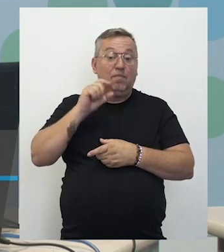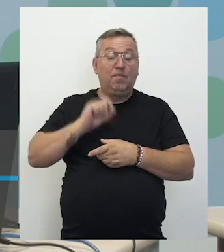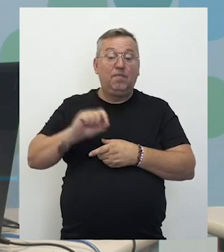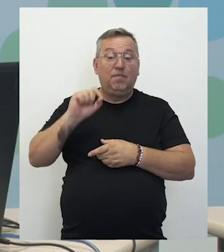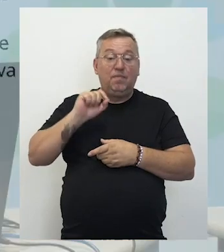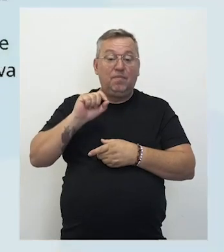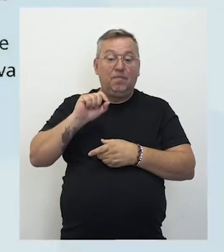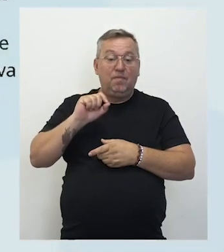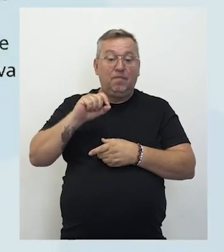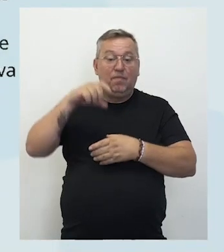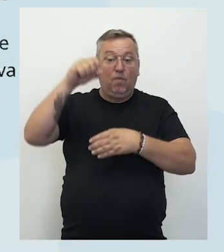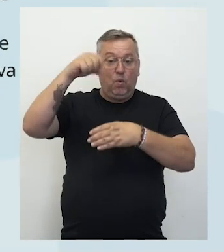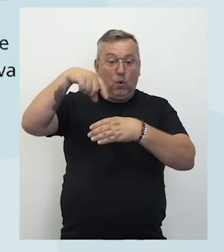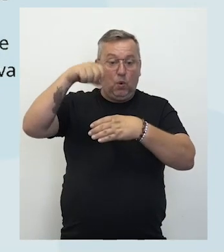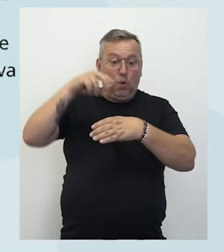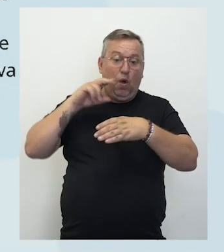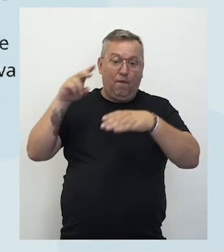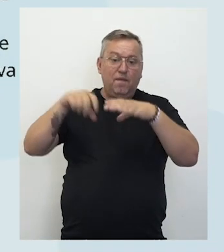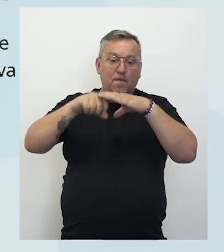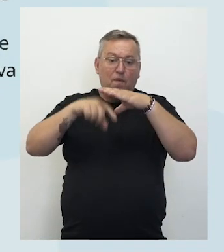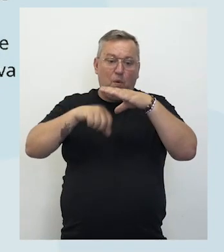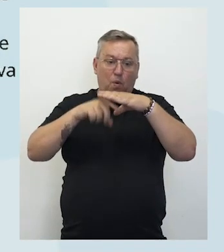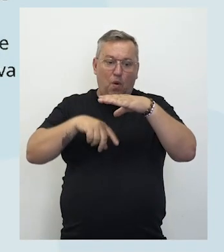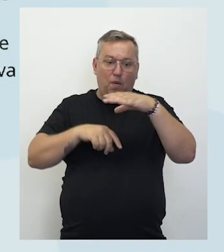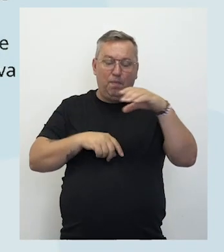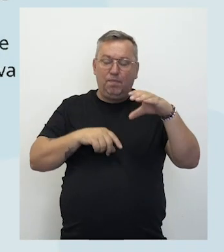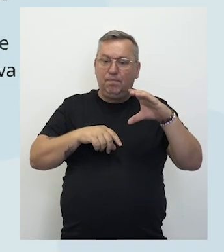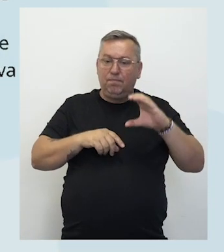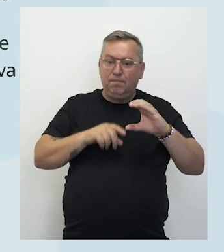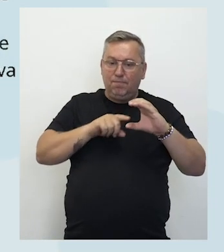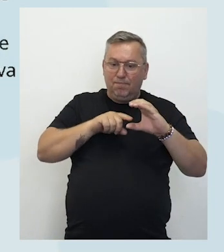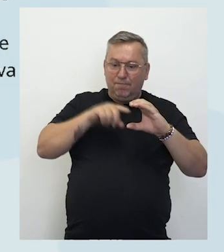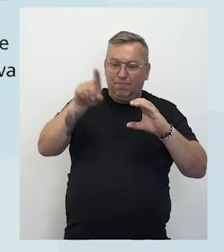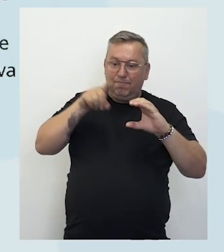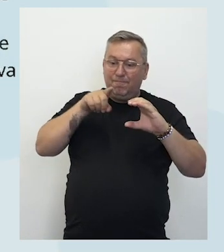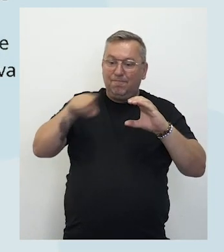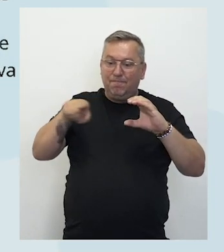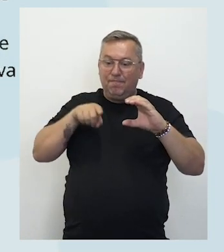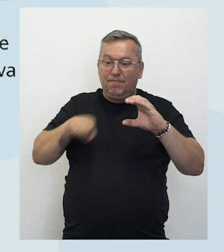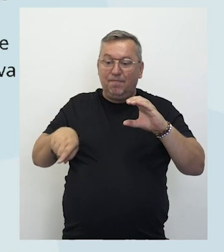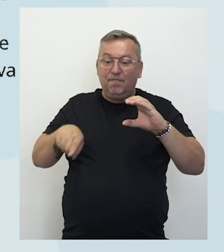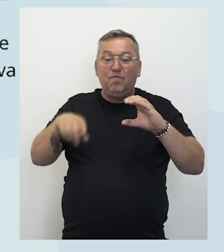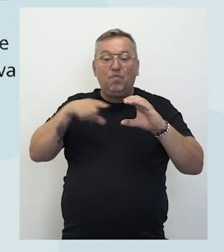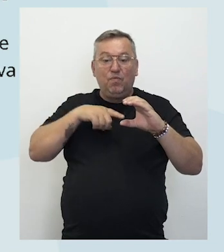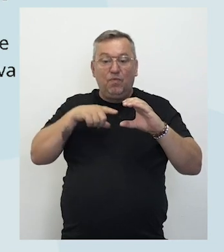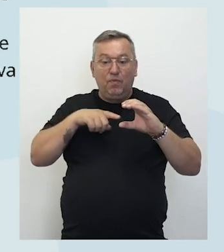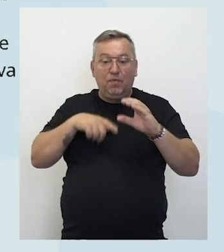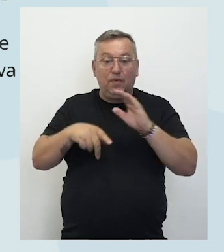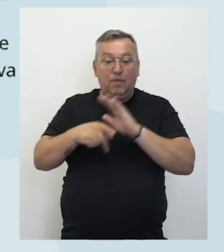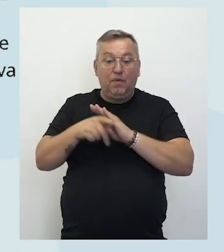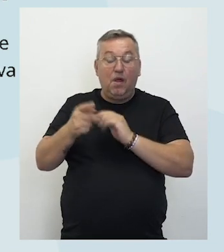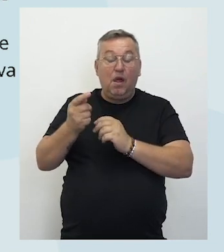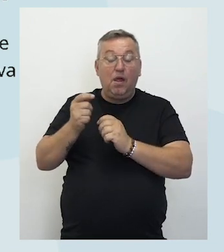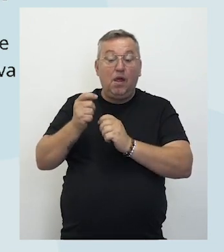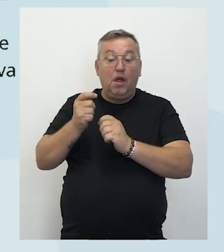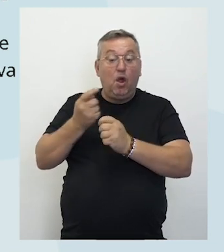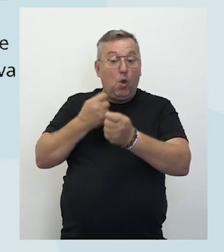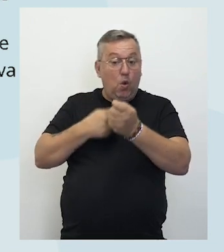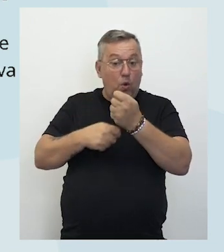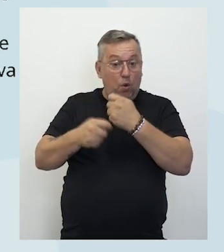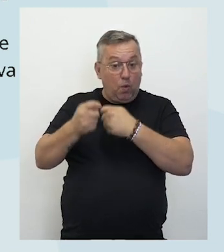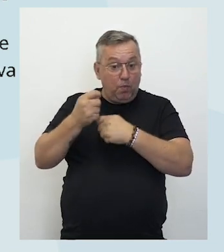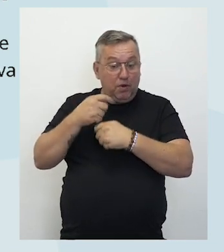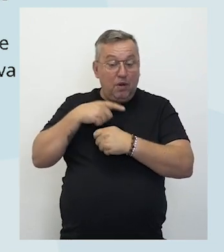esqueminha, um fluxograma para vocês aí na tela nesse momento. Olha que interessante. Eu tenho setores da economia e aí eu